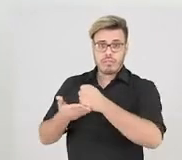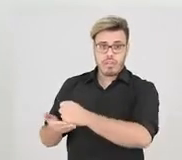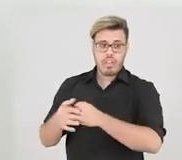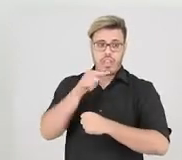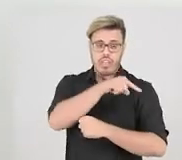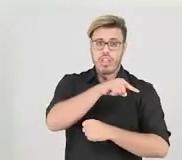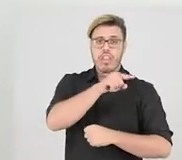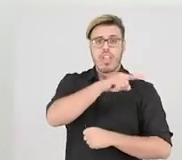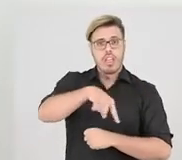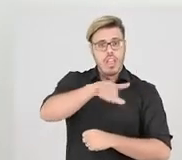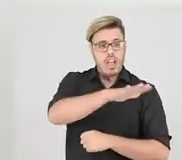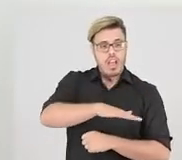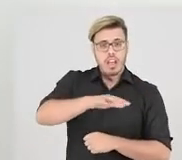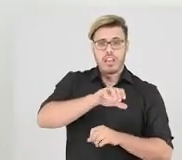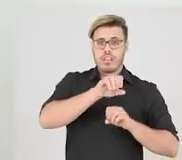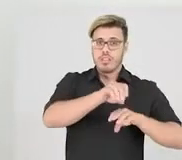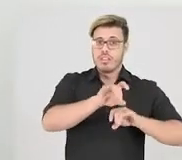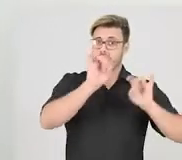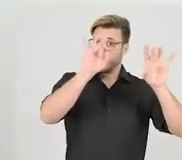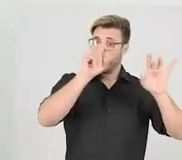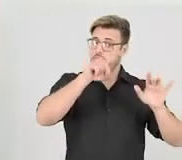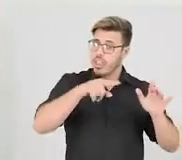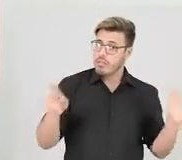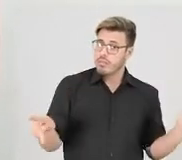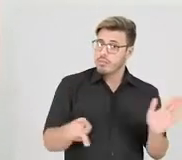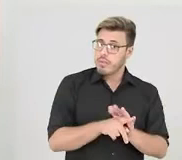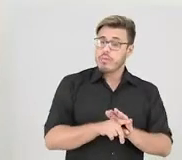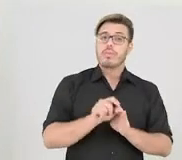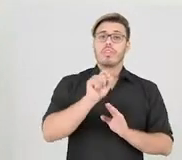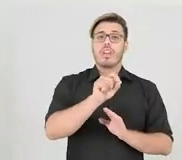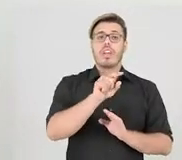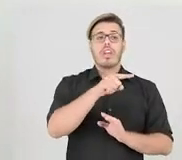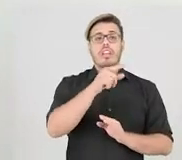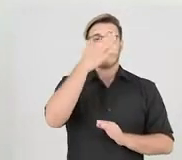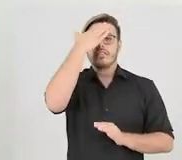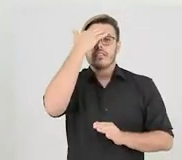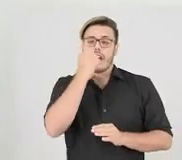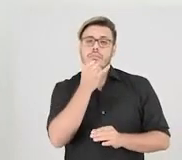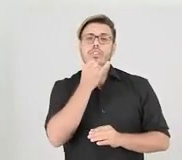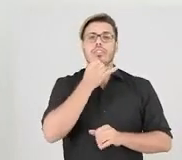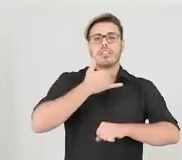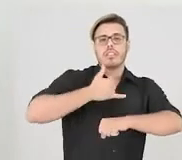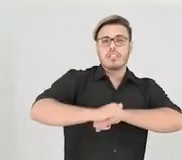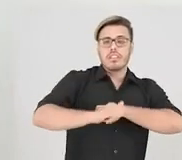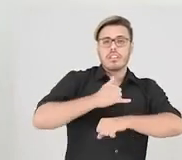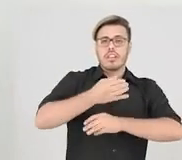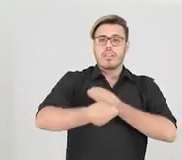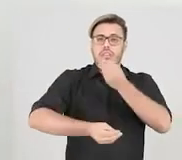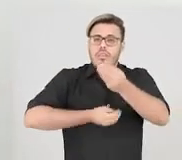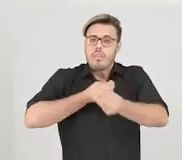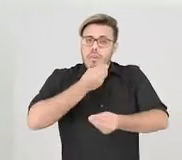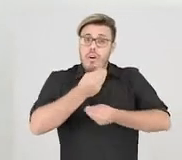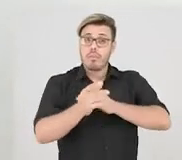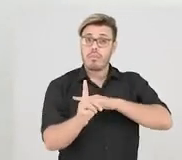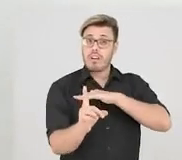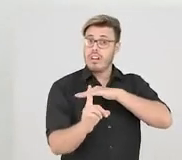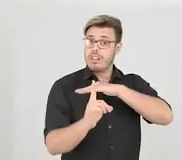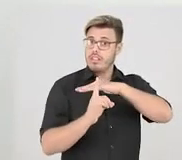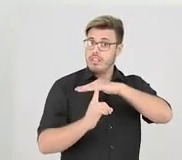ele é especialista nas várias práticas, nas várias estratégias e nos vários conhecimentos sobre